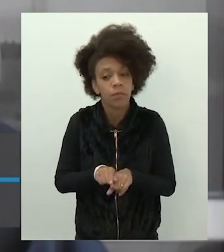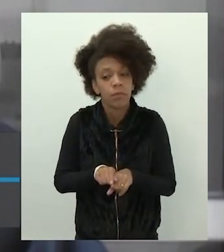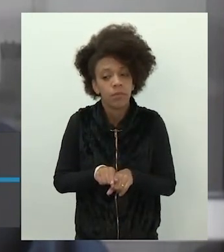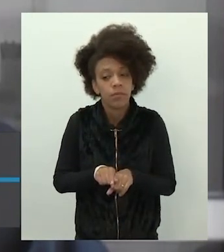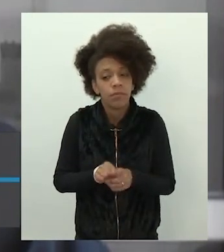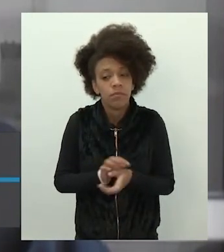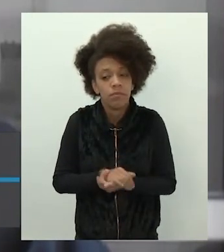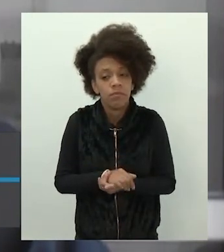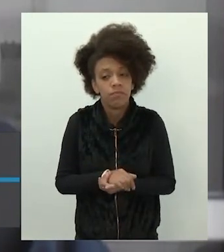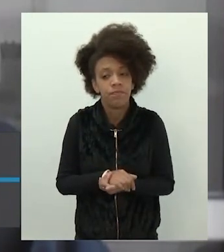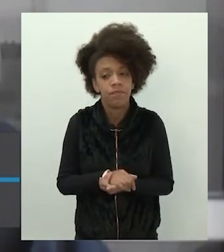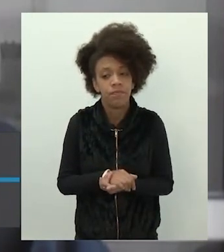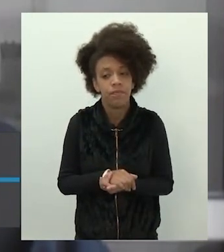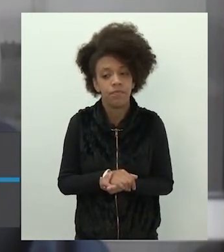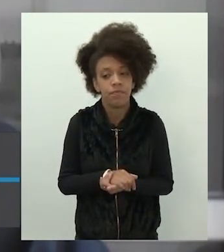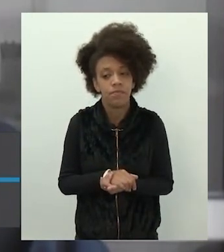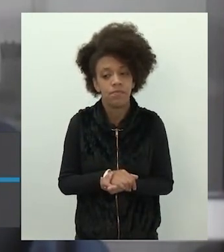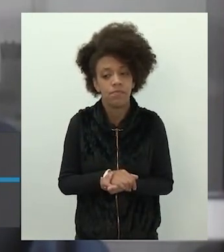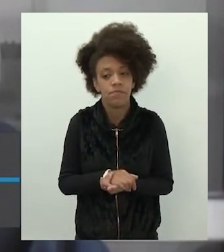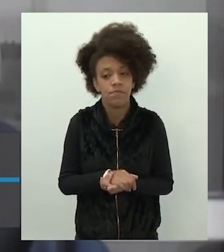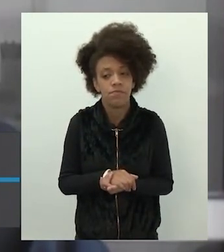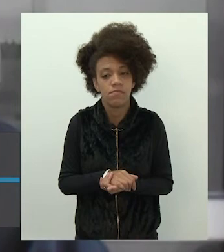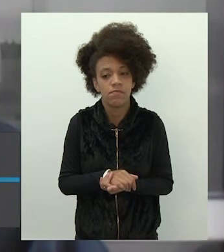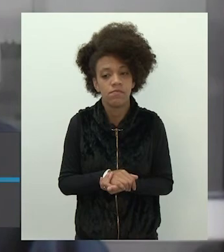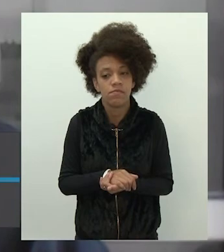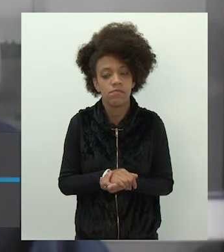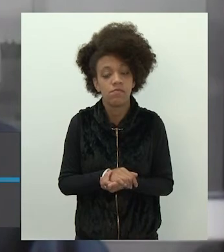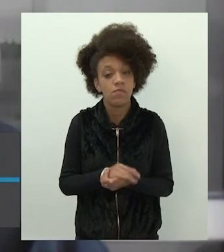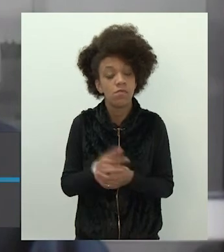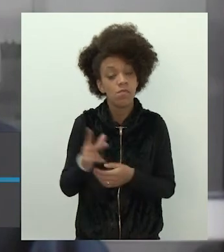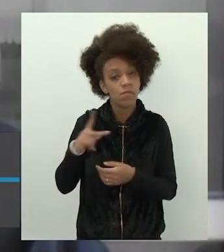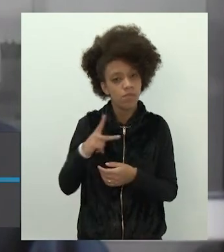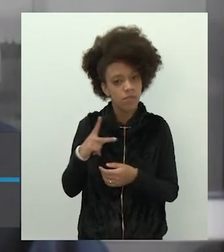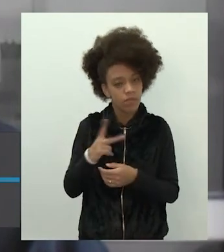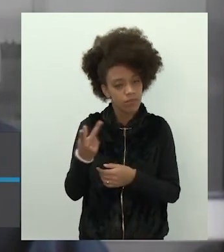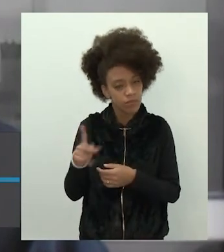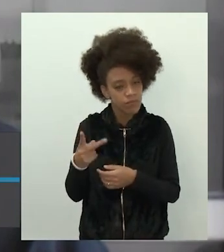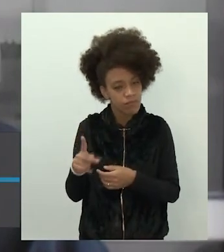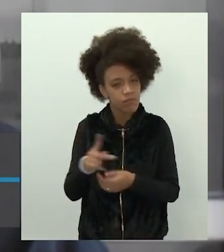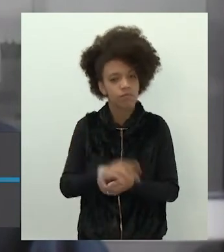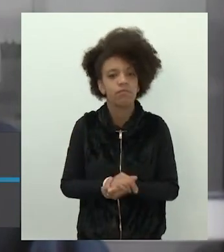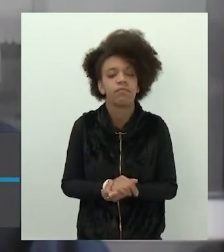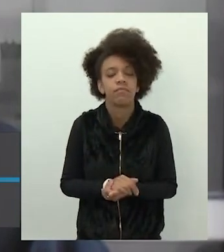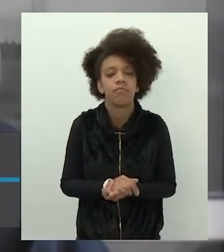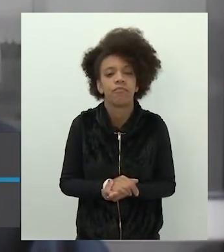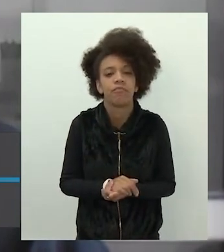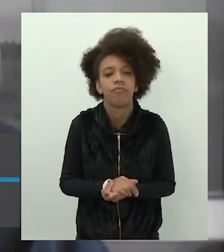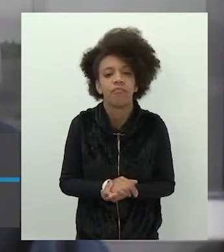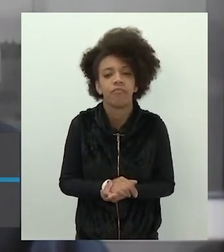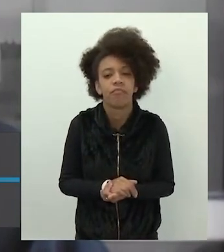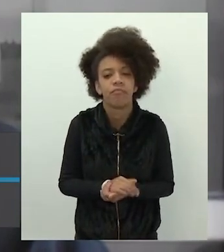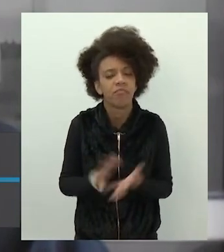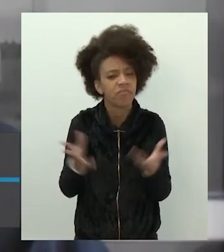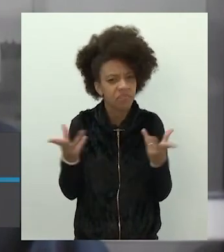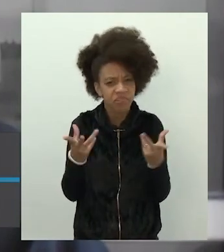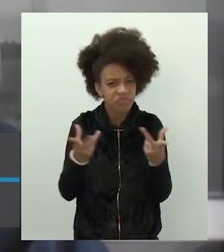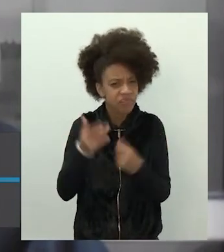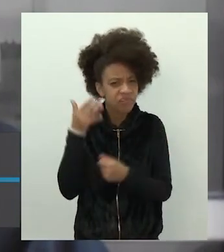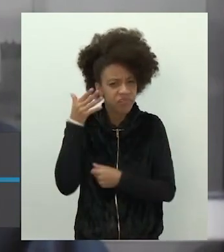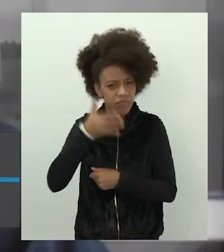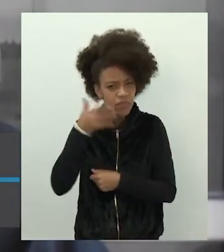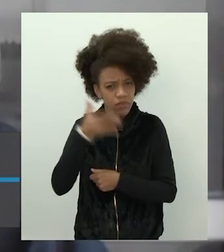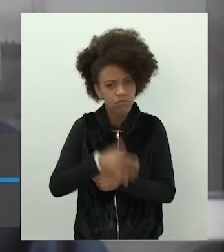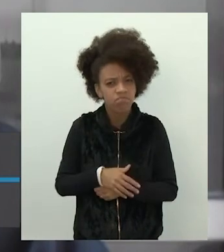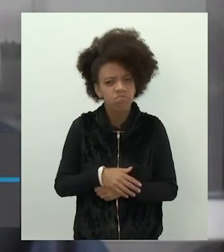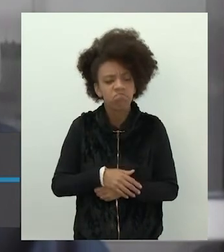aqui, que faz um elogio pessoal, né, a senhora, que faz uma excelente palestra, se